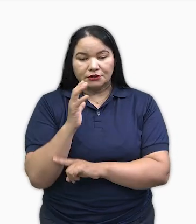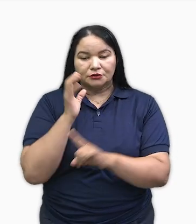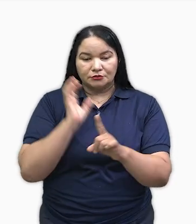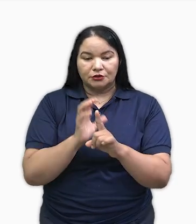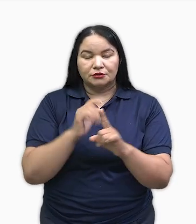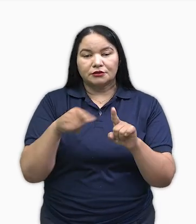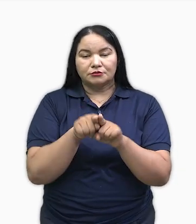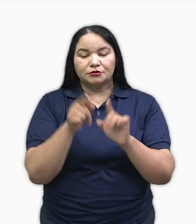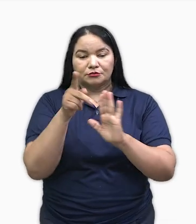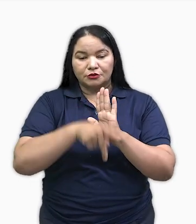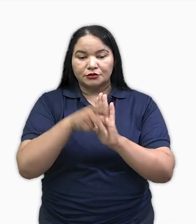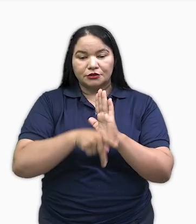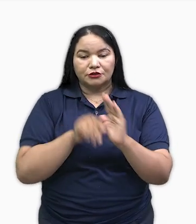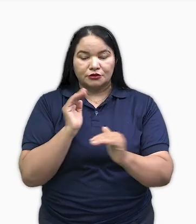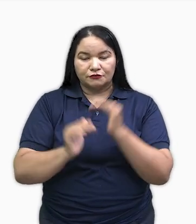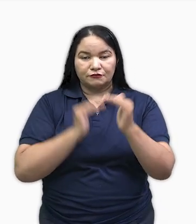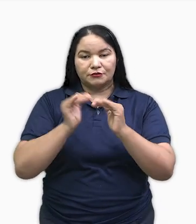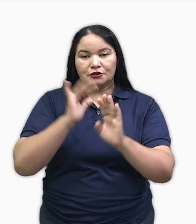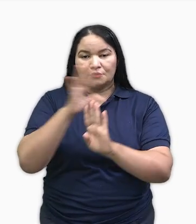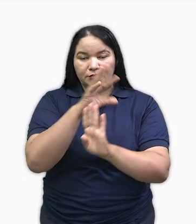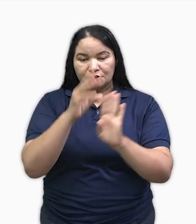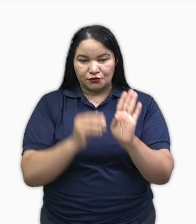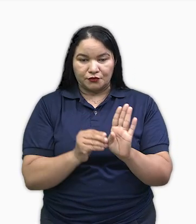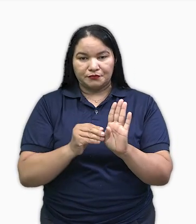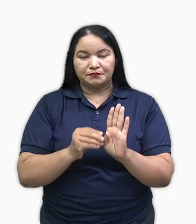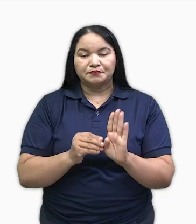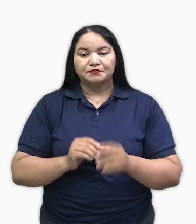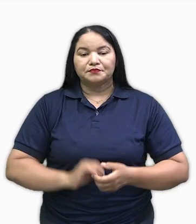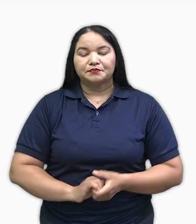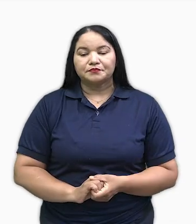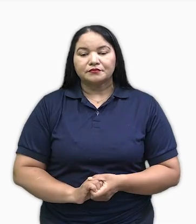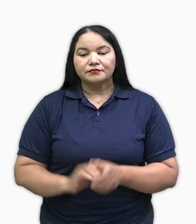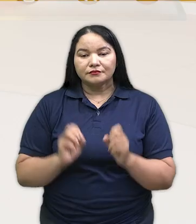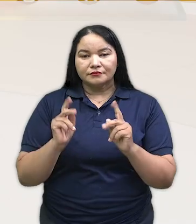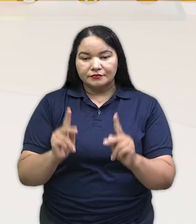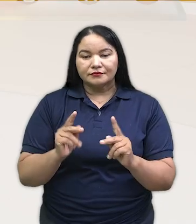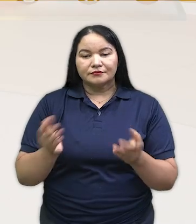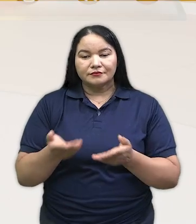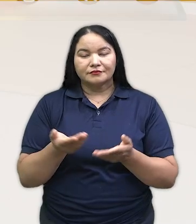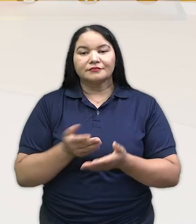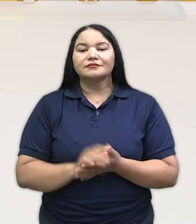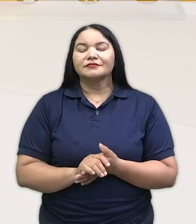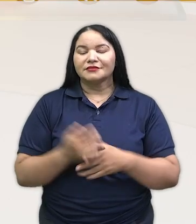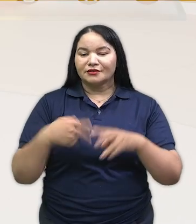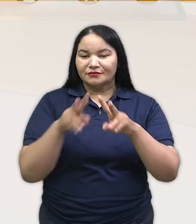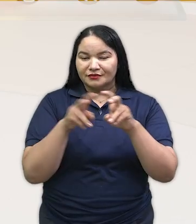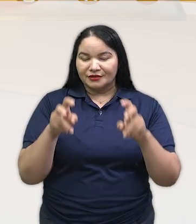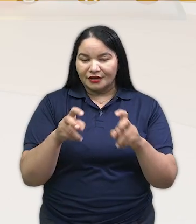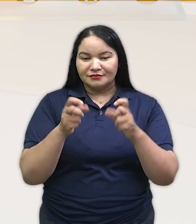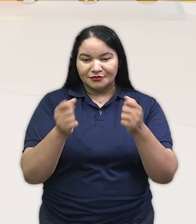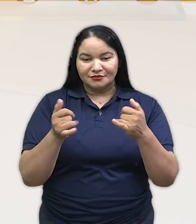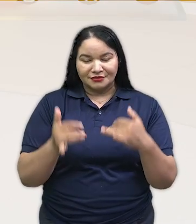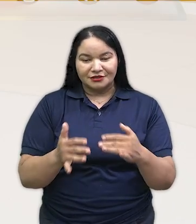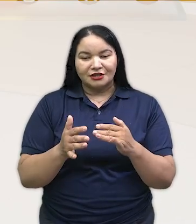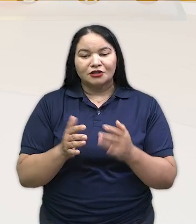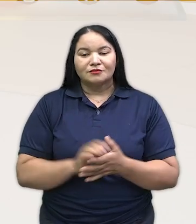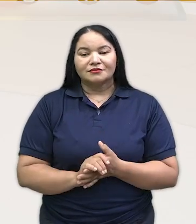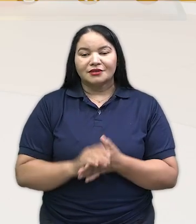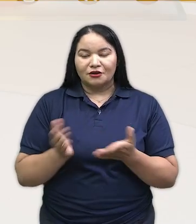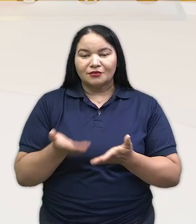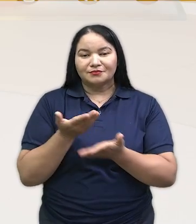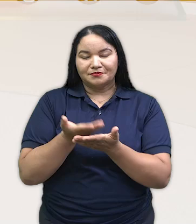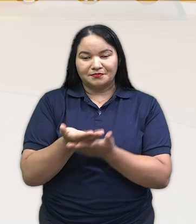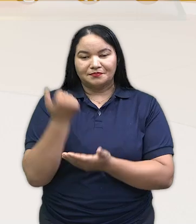impactos ambientais dos projetos de desenvolvimento da Amazônia. Tá bom, gente? Então, esse é o nosso tema da aula